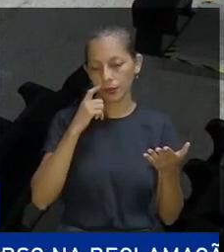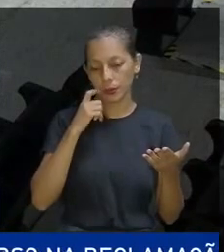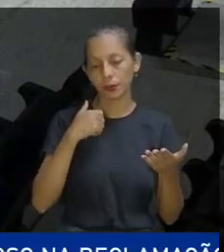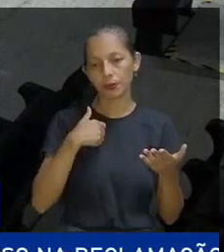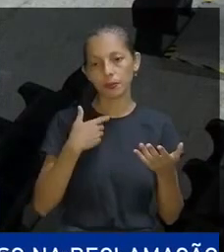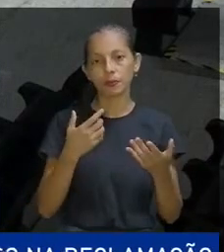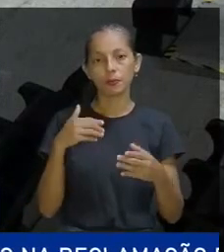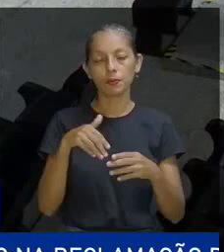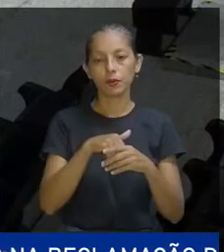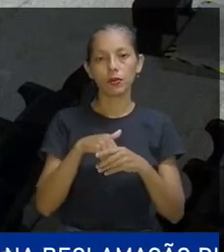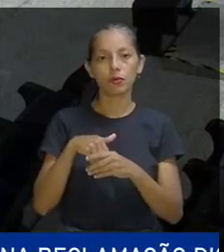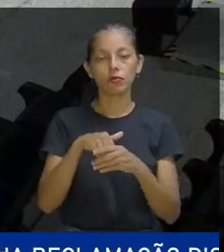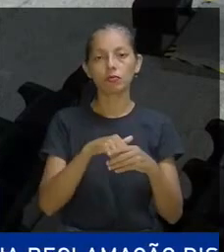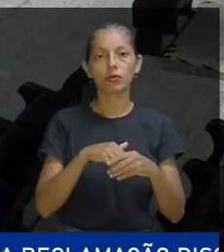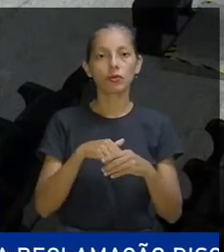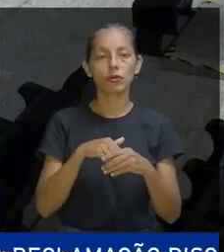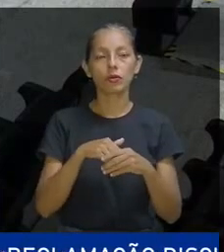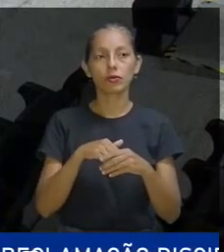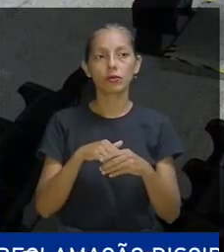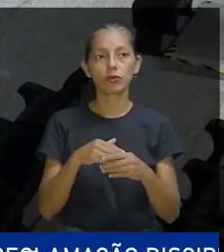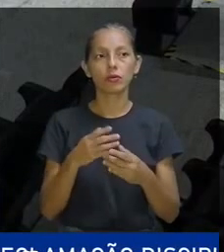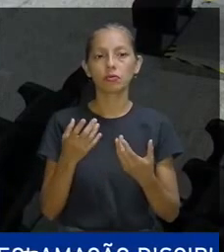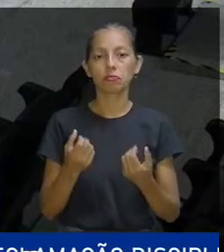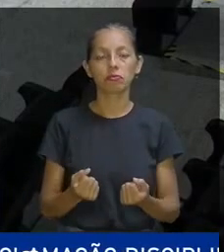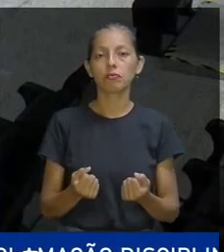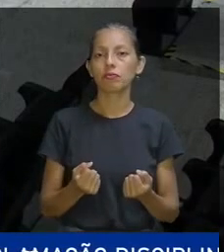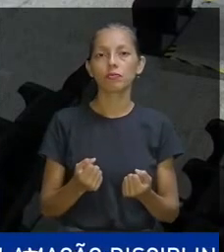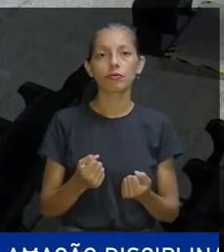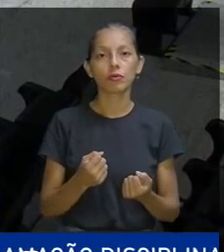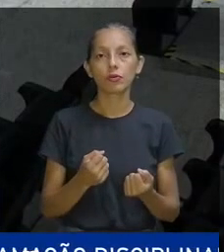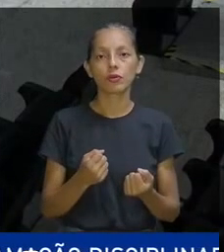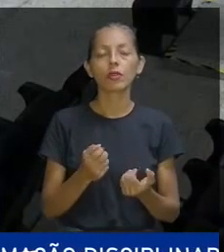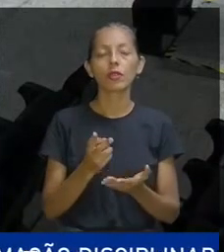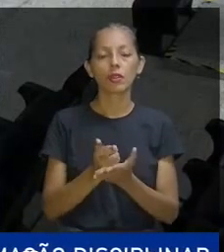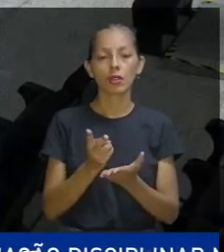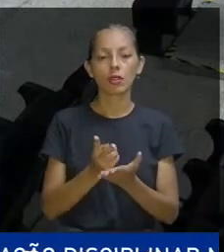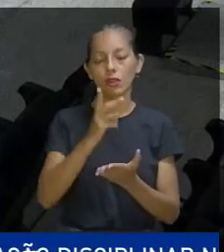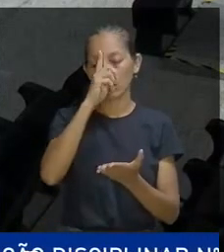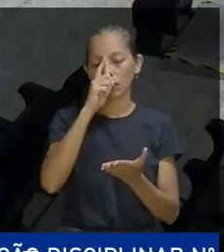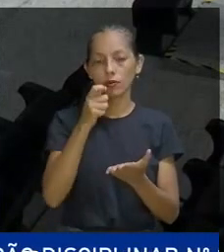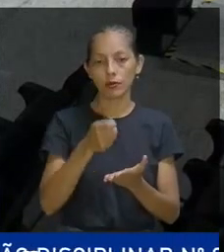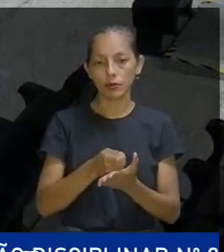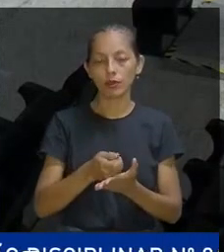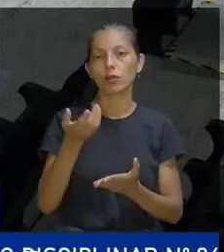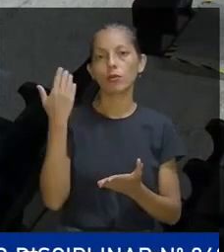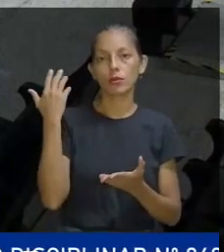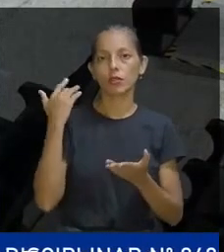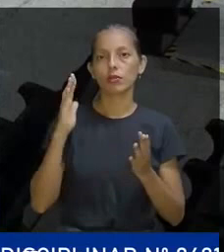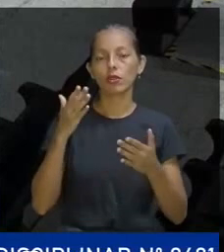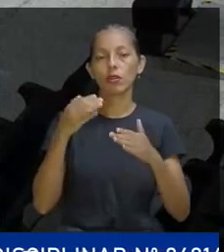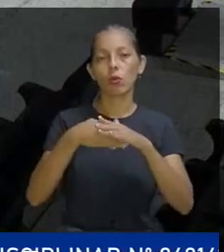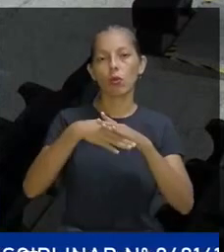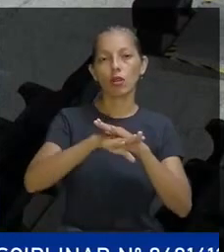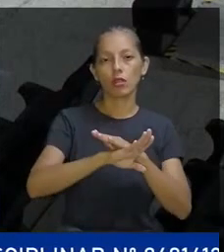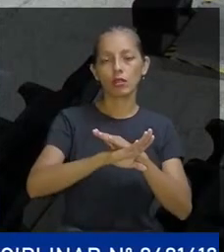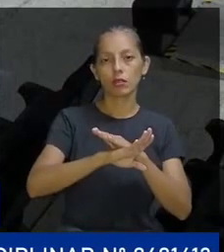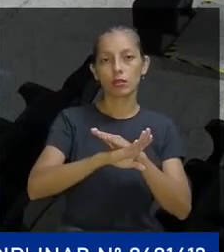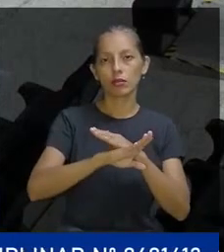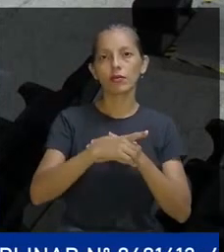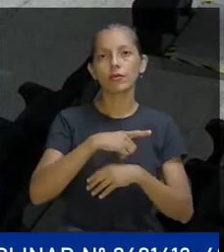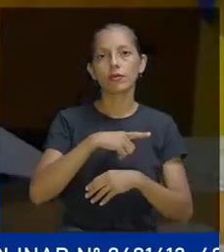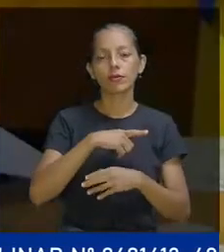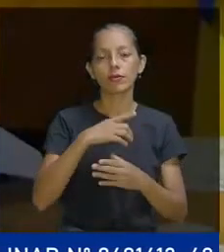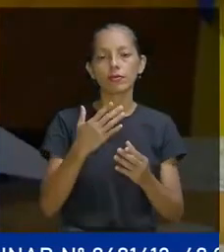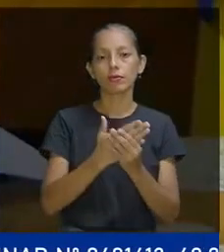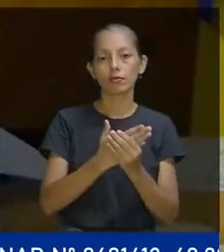voto pelo não provimento do recurso, a fim de manter a decisão recorrida que determinou o arquivamento da reclamação disciplinar. É como